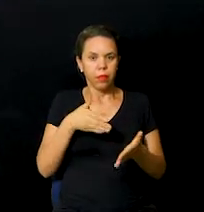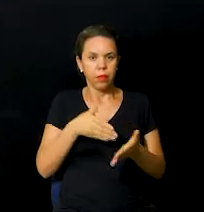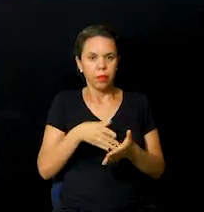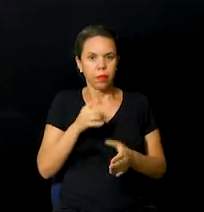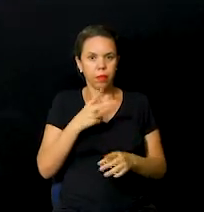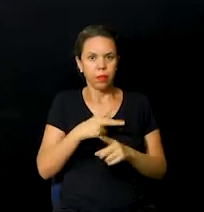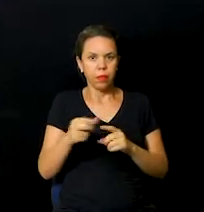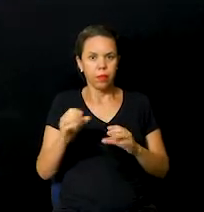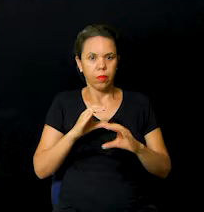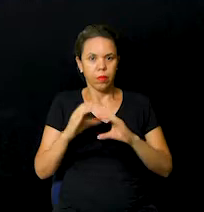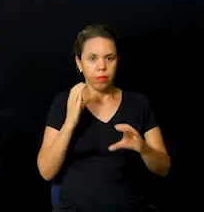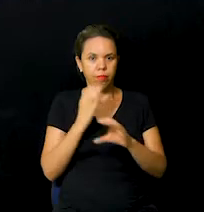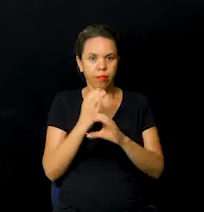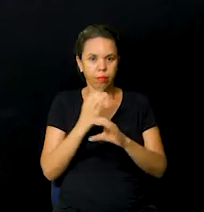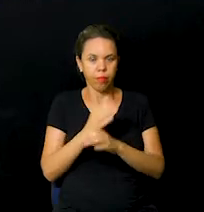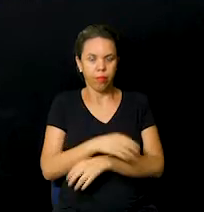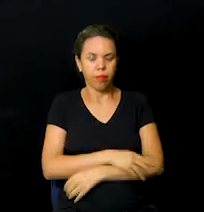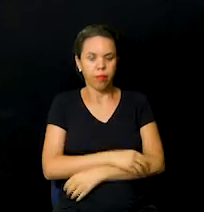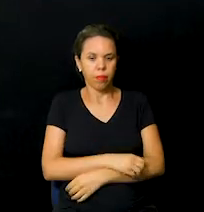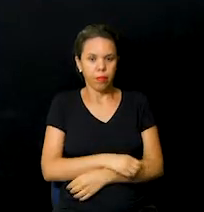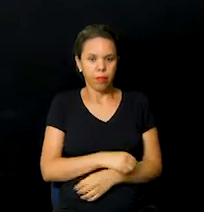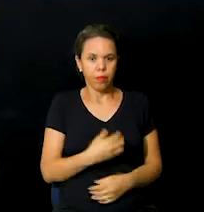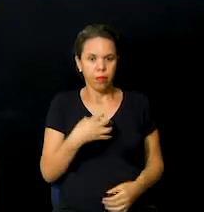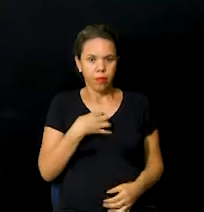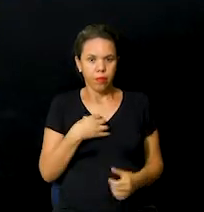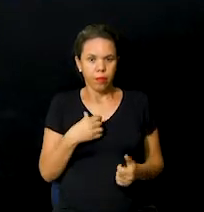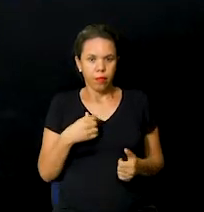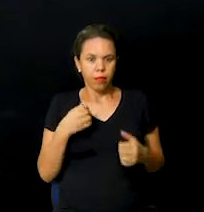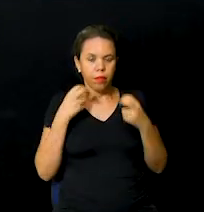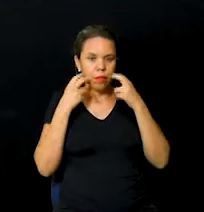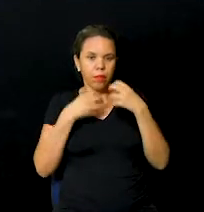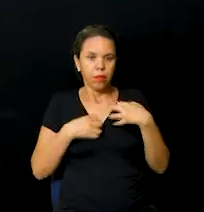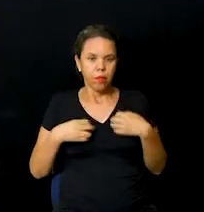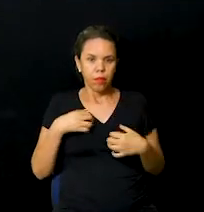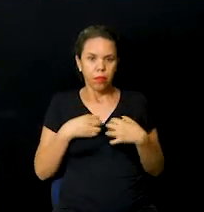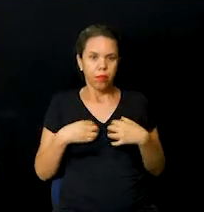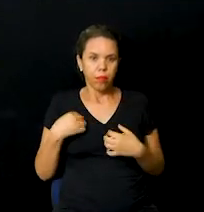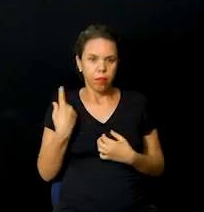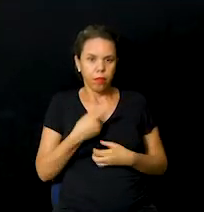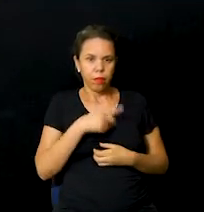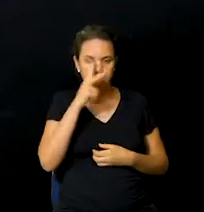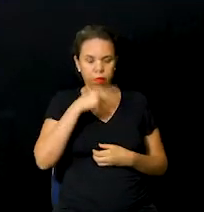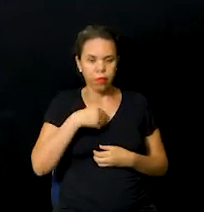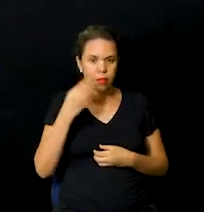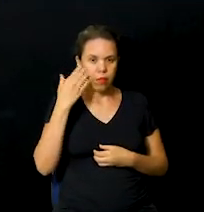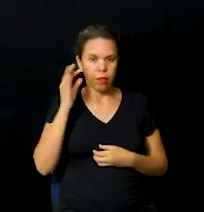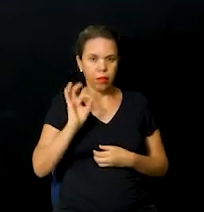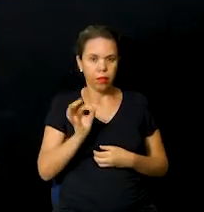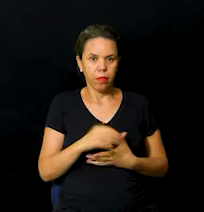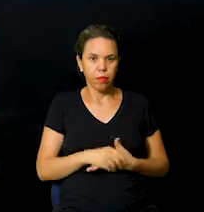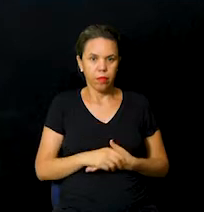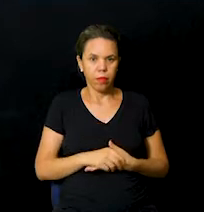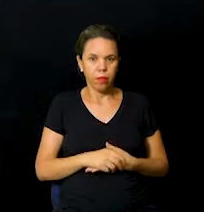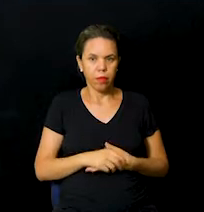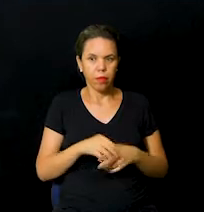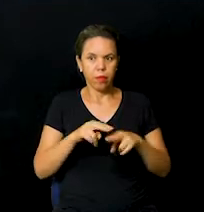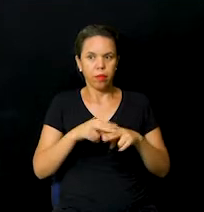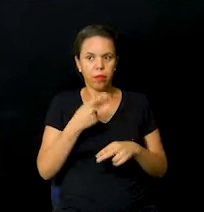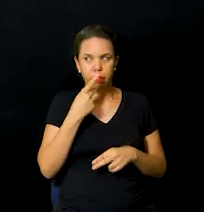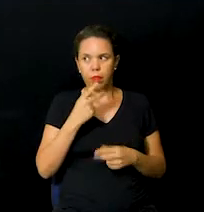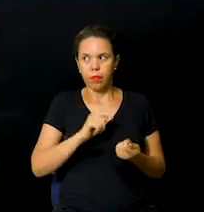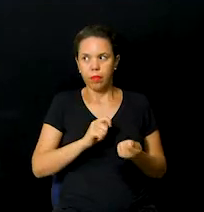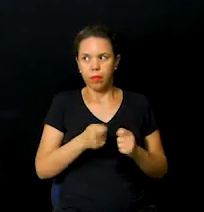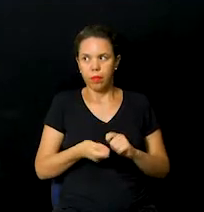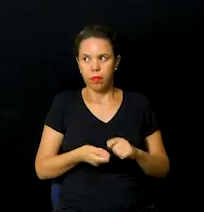barreira é vir se comunicar com a gente e se sentir constrangido com a gente por nós não entendermos eles. Por isso que eu falo